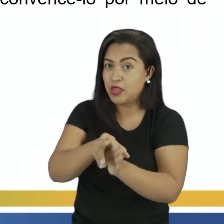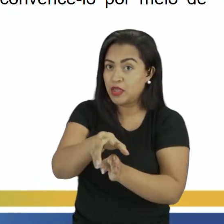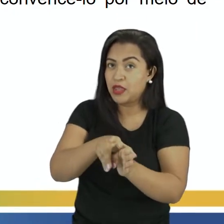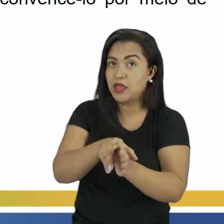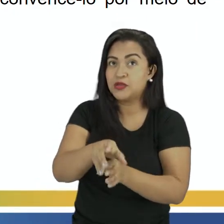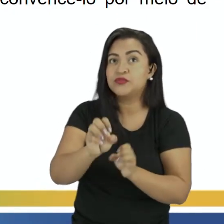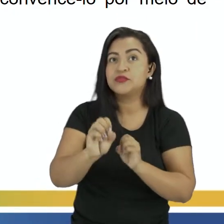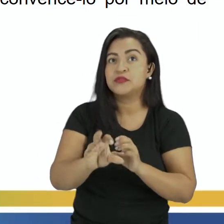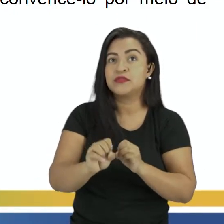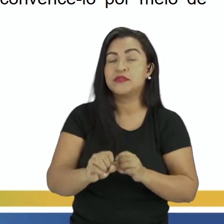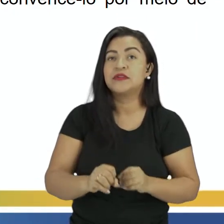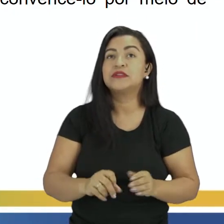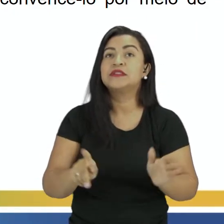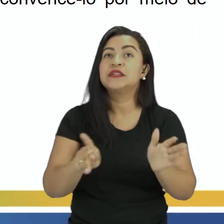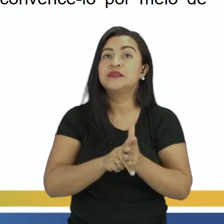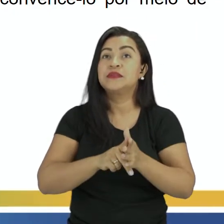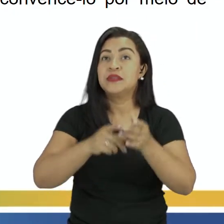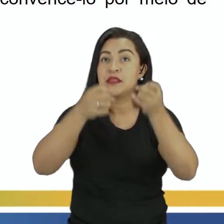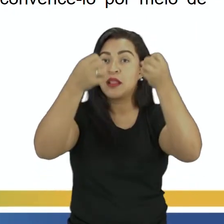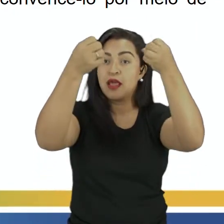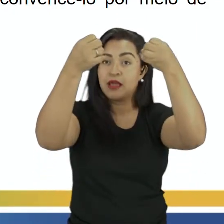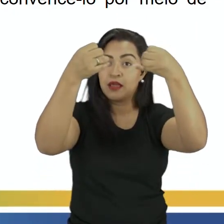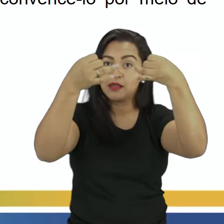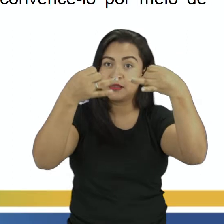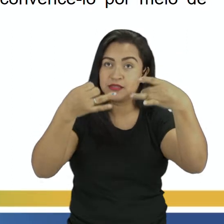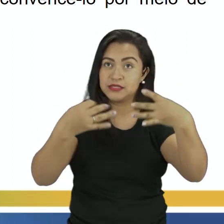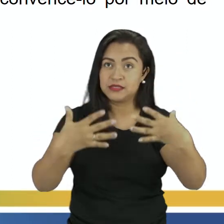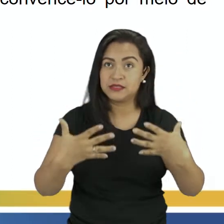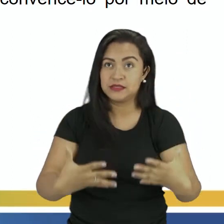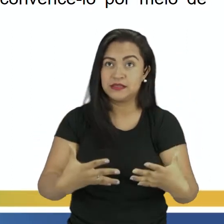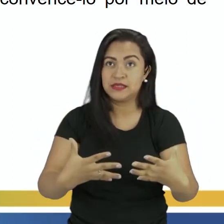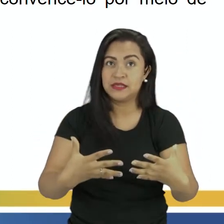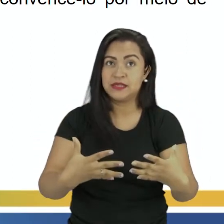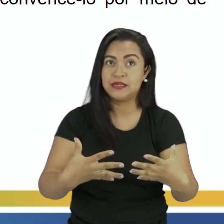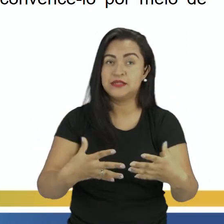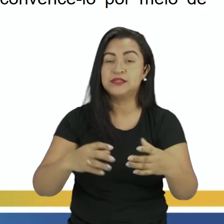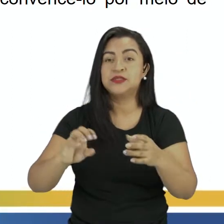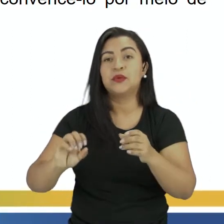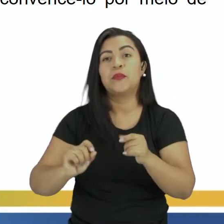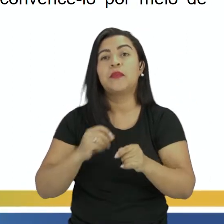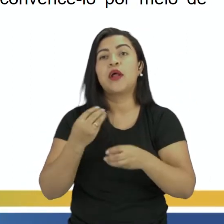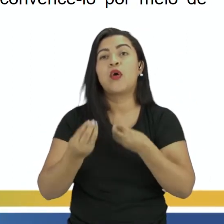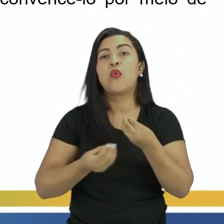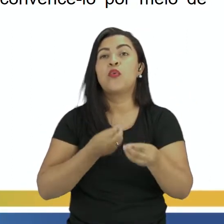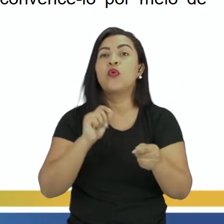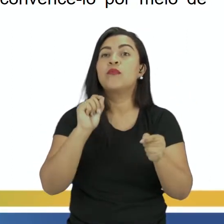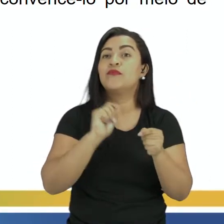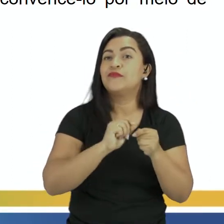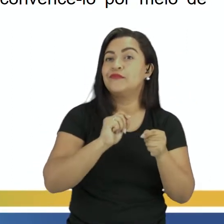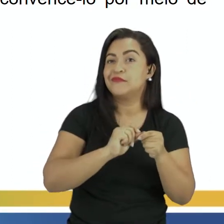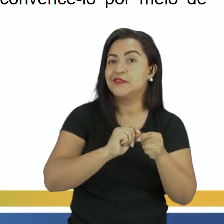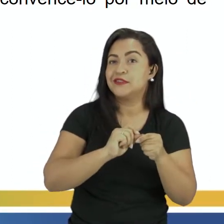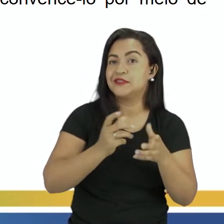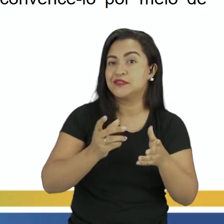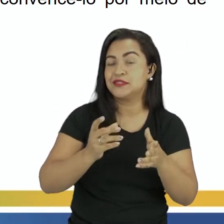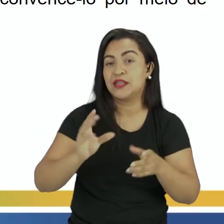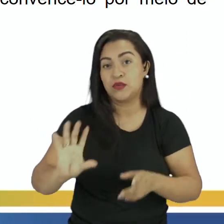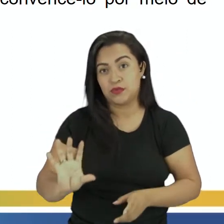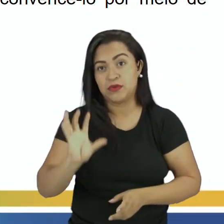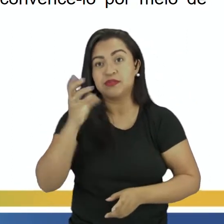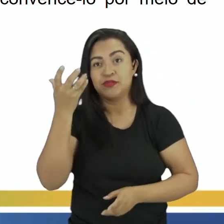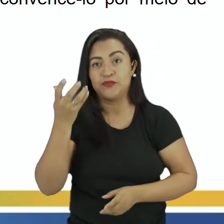na explicação e no método para a concretização de uma ação, certo? Então, ele está pautado o que ali?